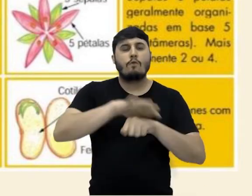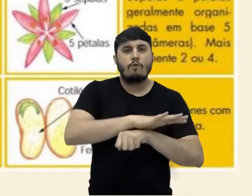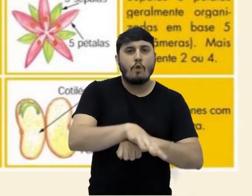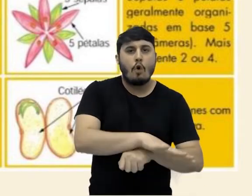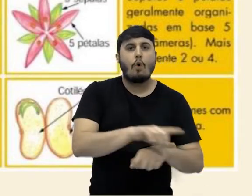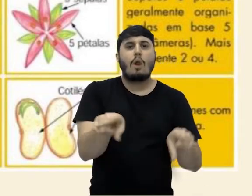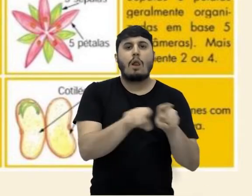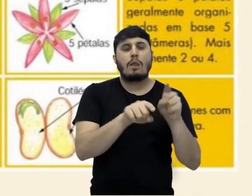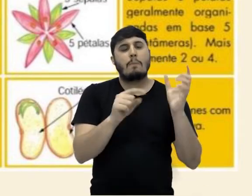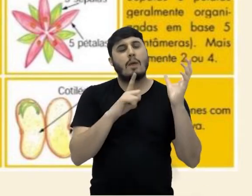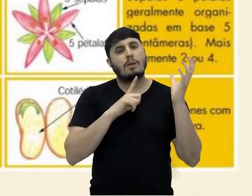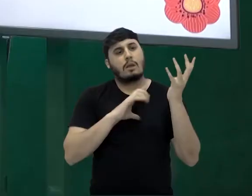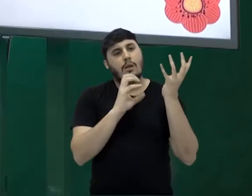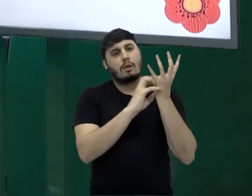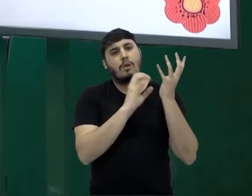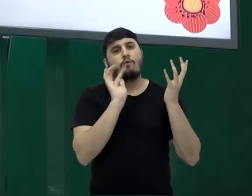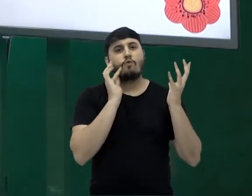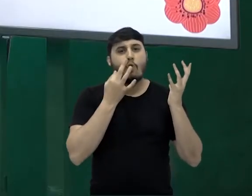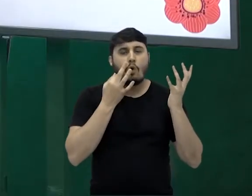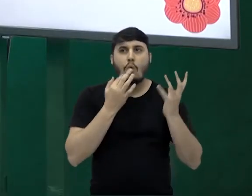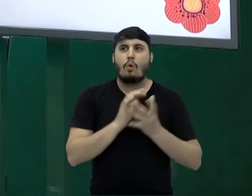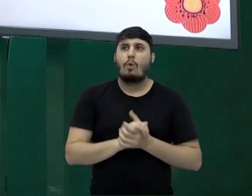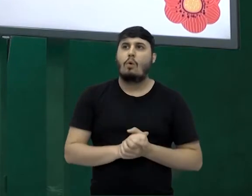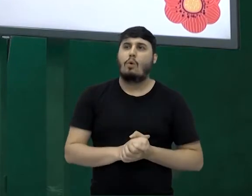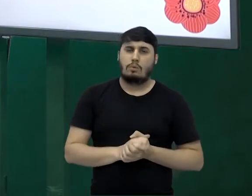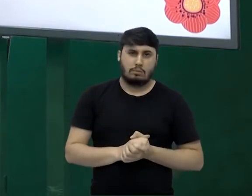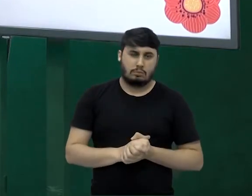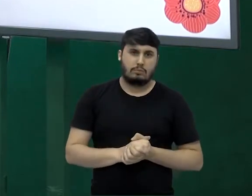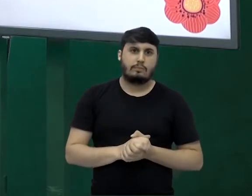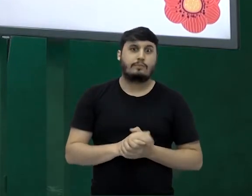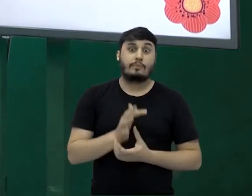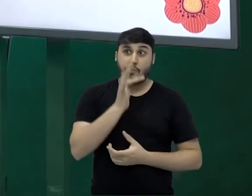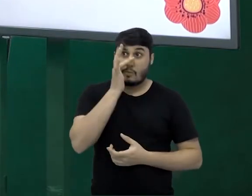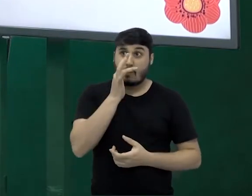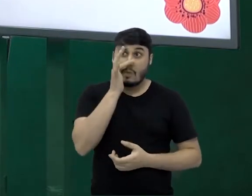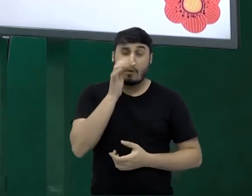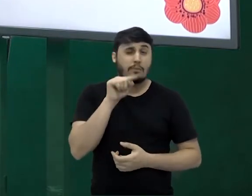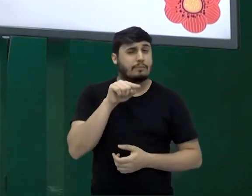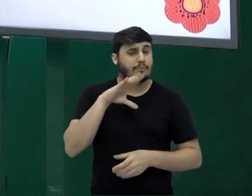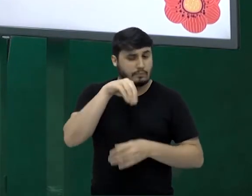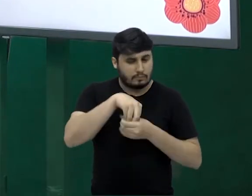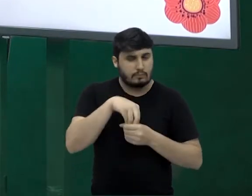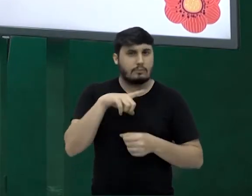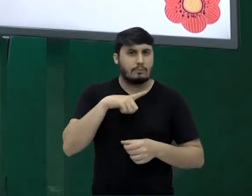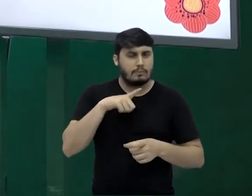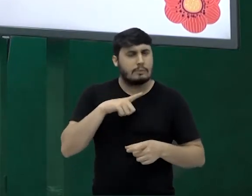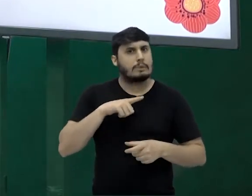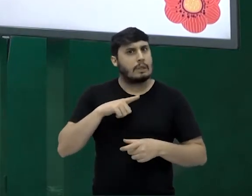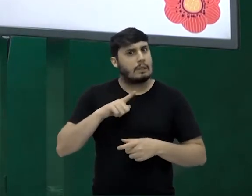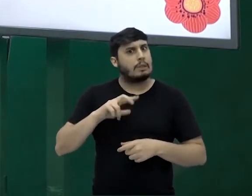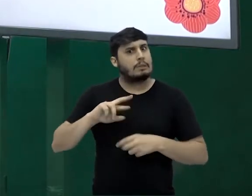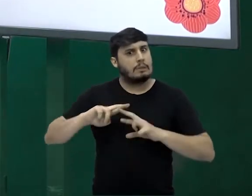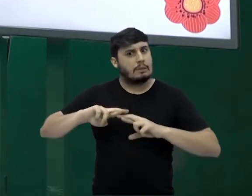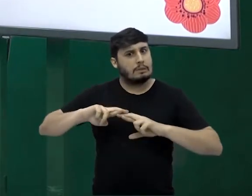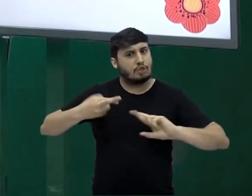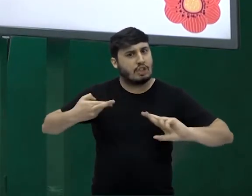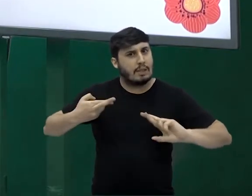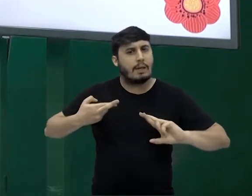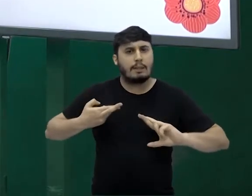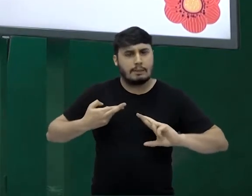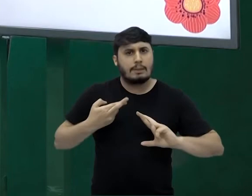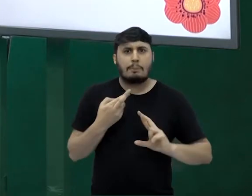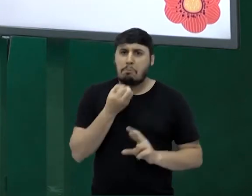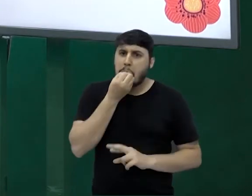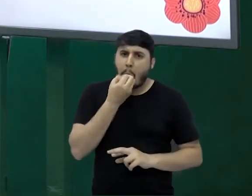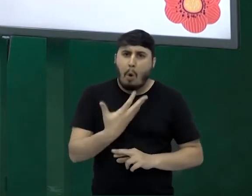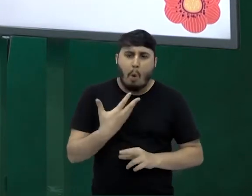também. As estruturas reprodutivas, e aí, como falei para vocês, o grande pulo, você ter uma estrutura